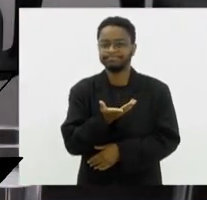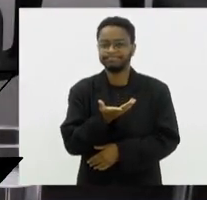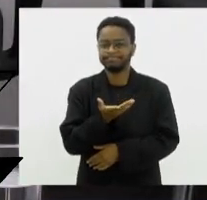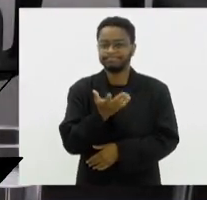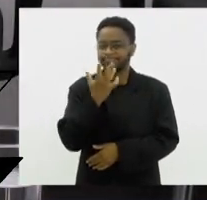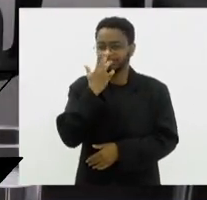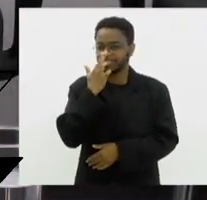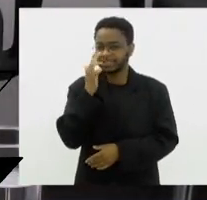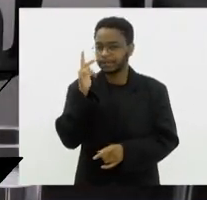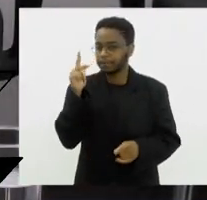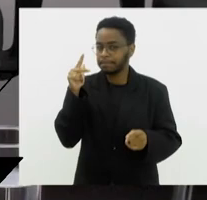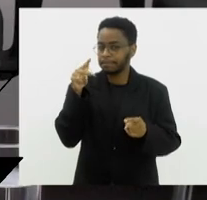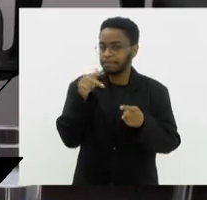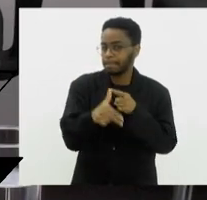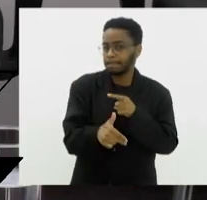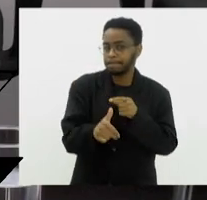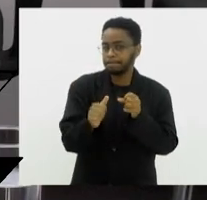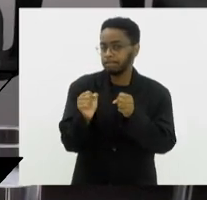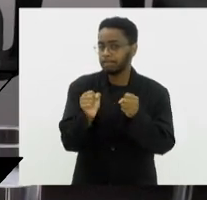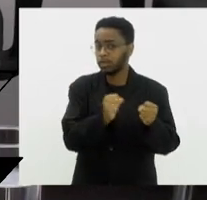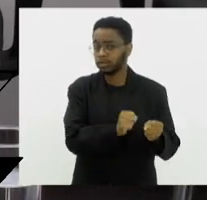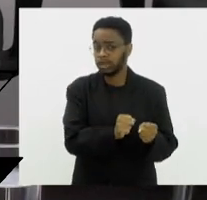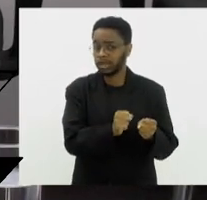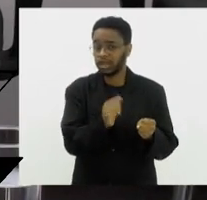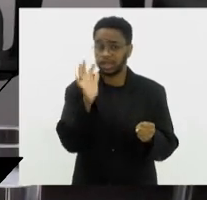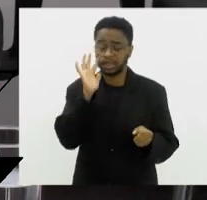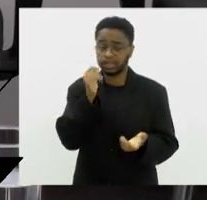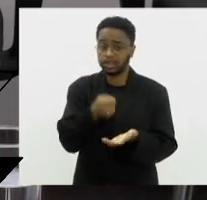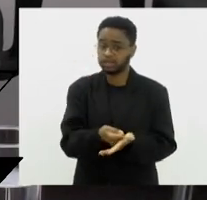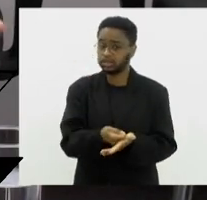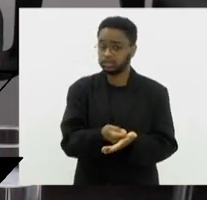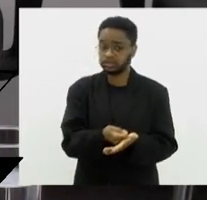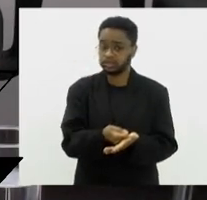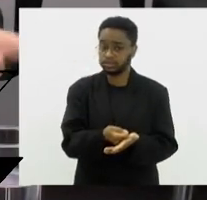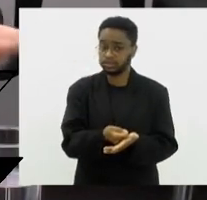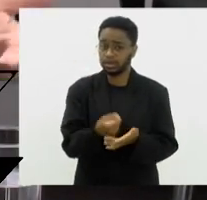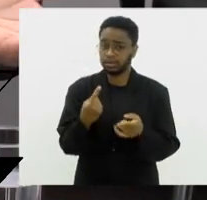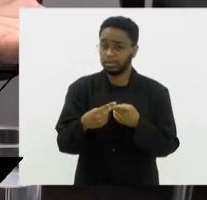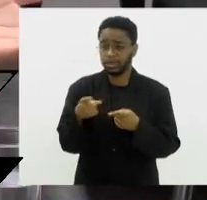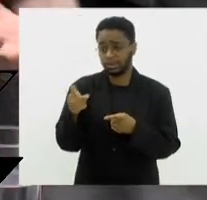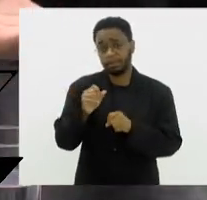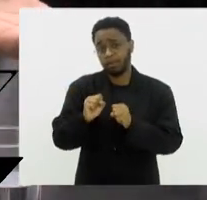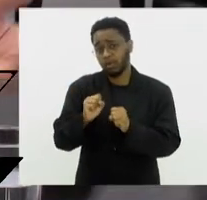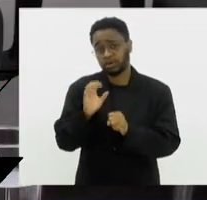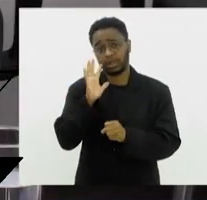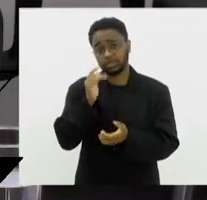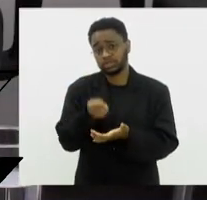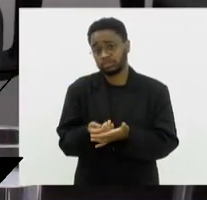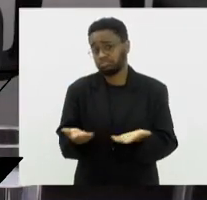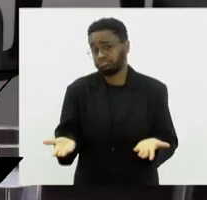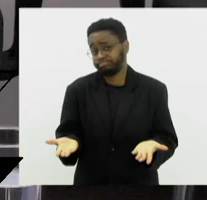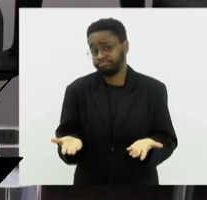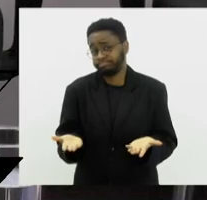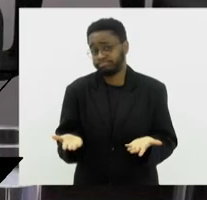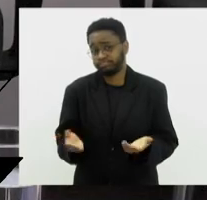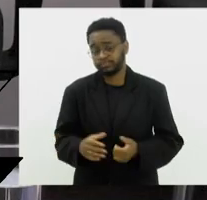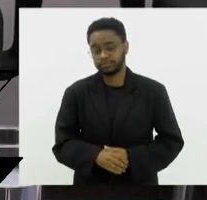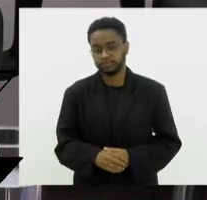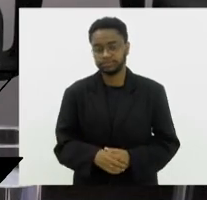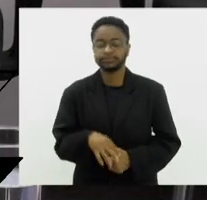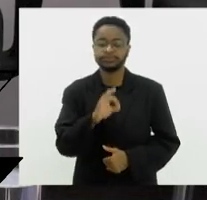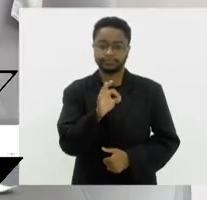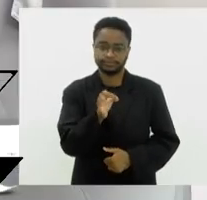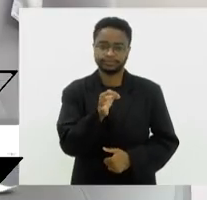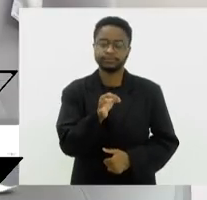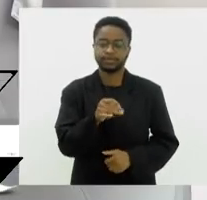a um a poder... É. De decidir aquilo que ele pode não precisaria decidir. De ler. Verdade. Está certo. E a mesa